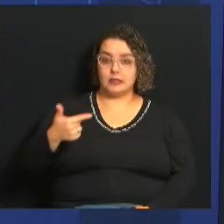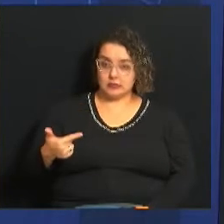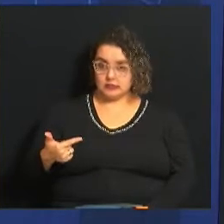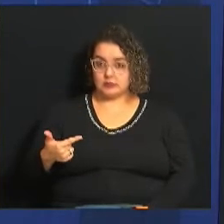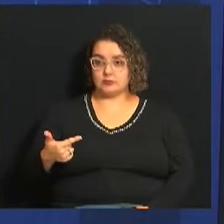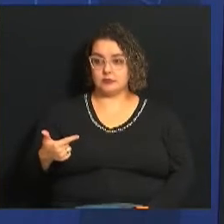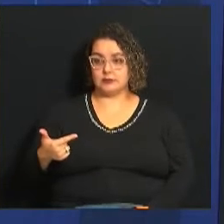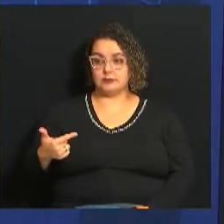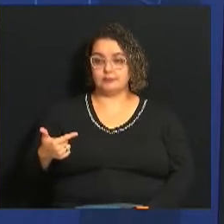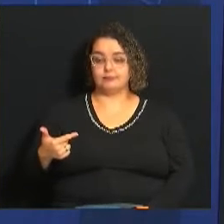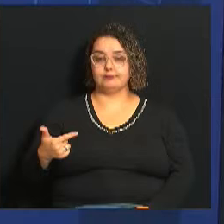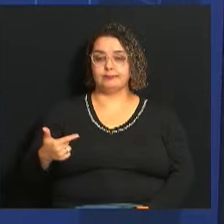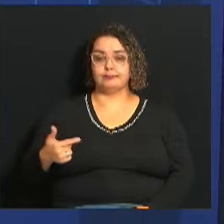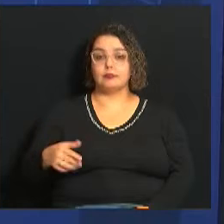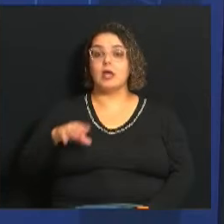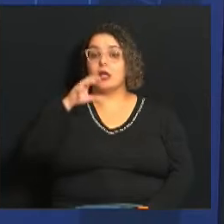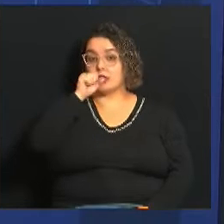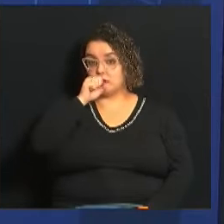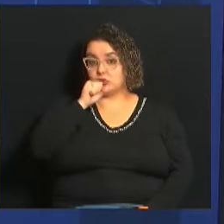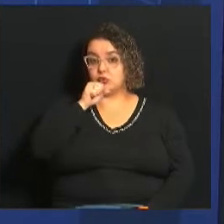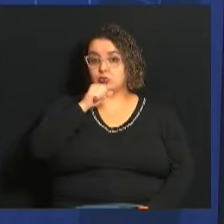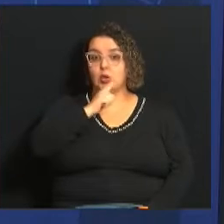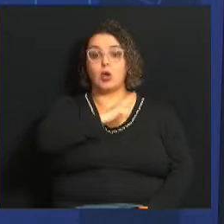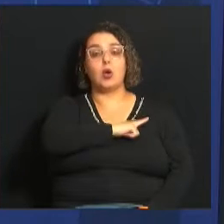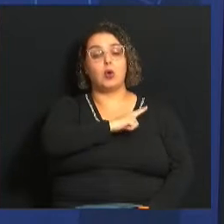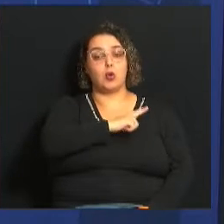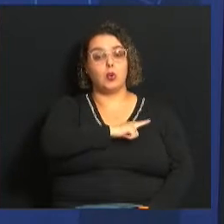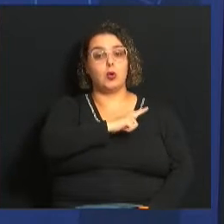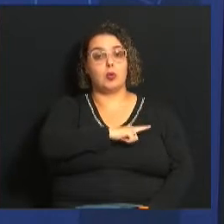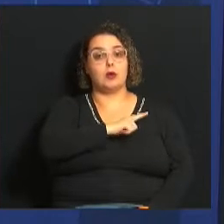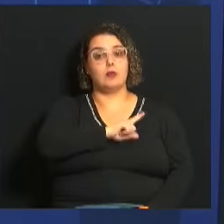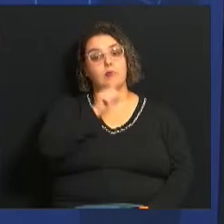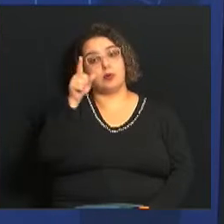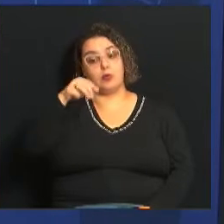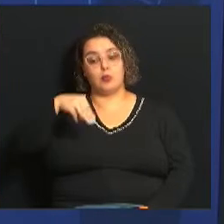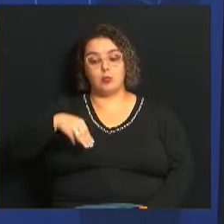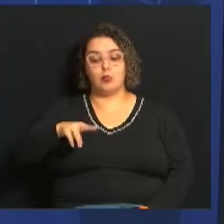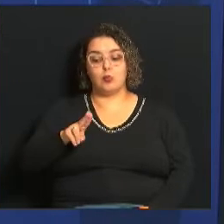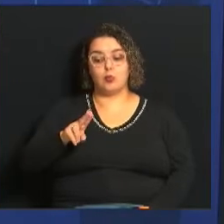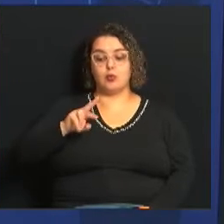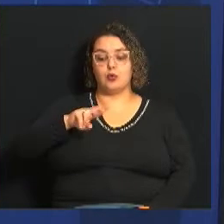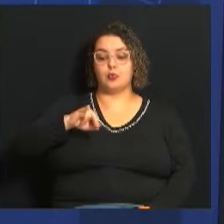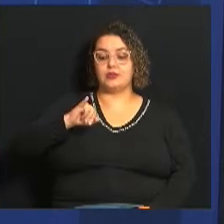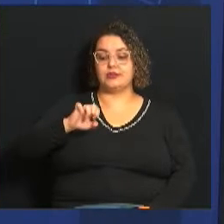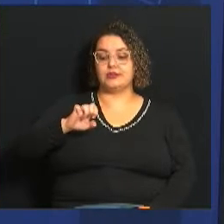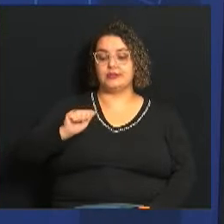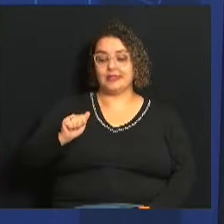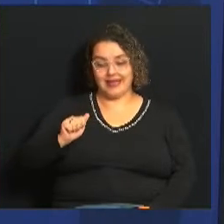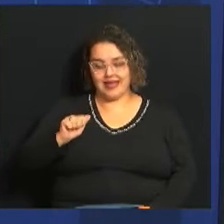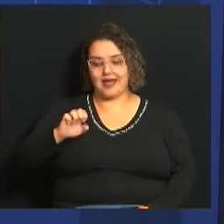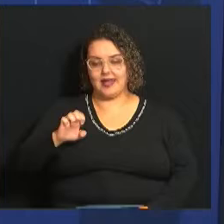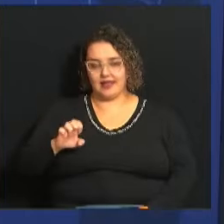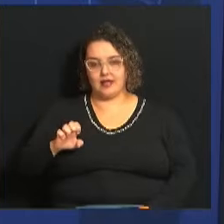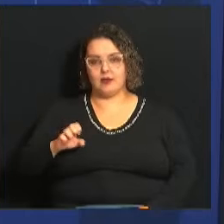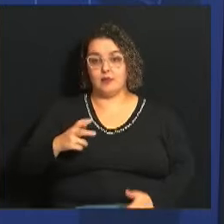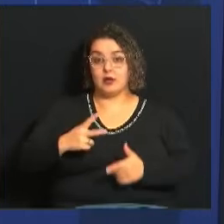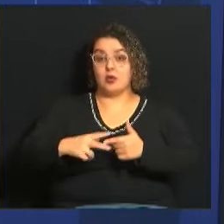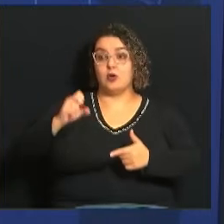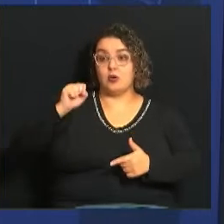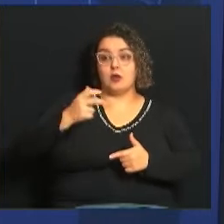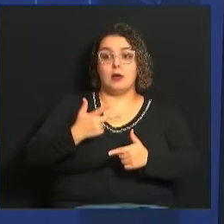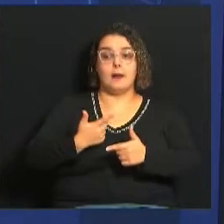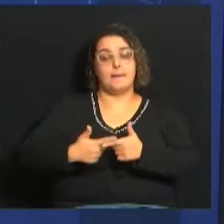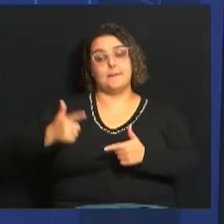colocada. E no sábado, o Guarani foi até Muriaé, Minas Gerais, para conquistar a primeira vitória fora